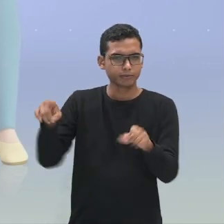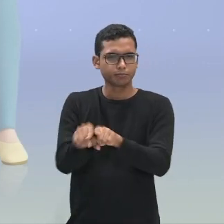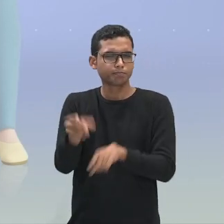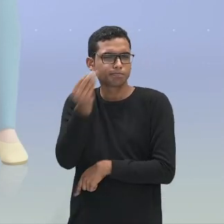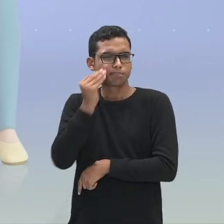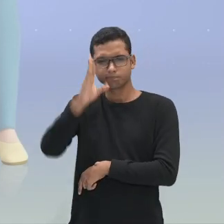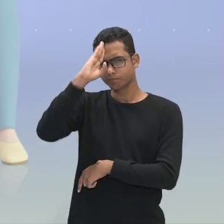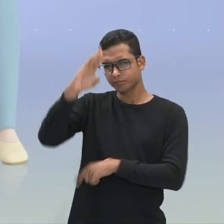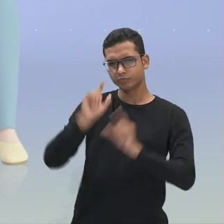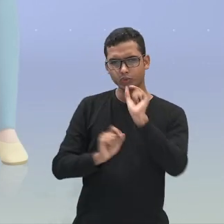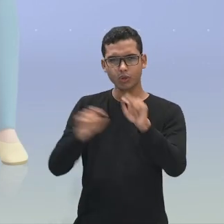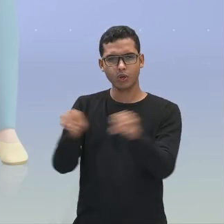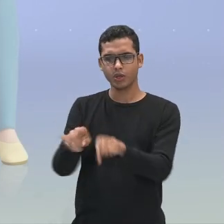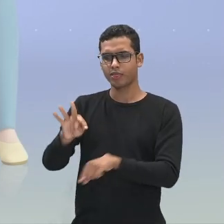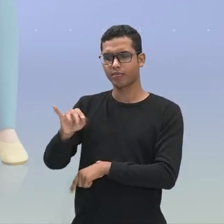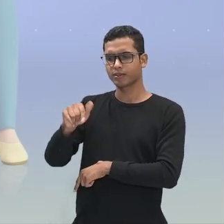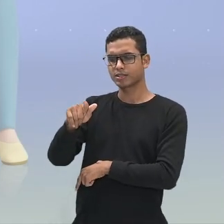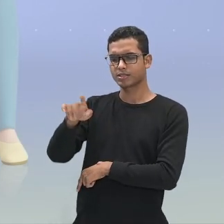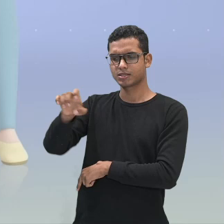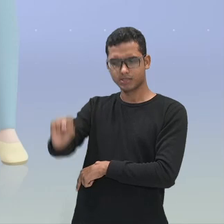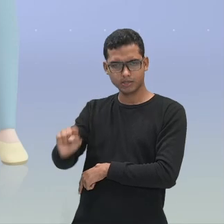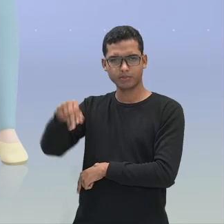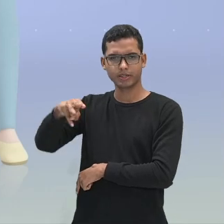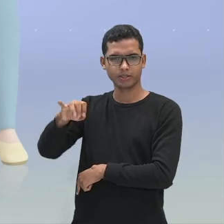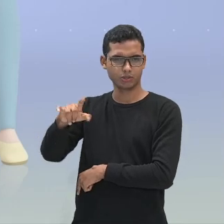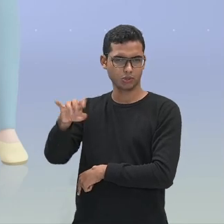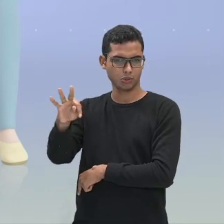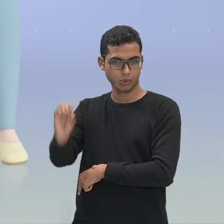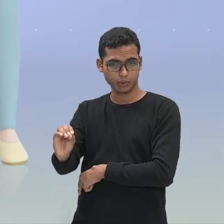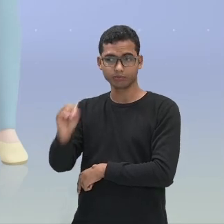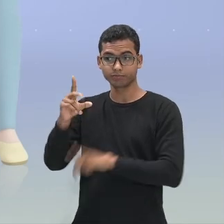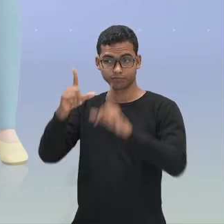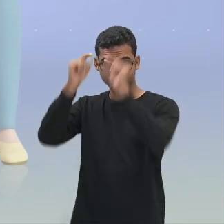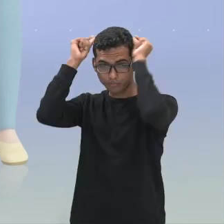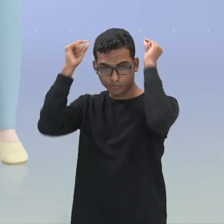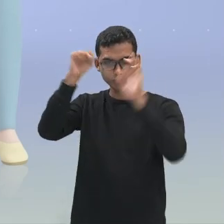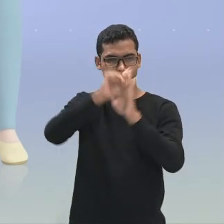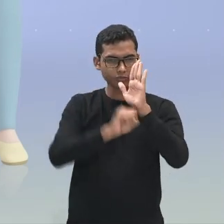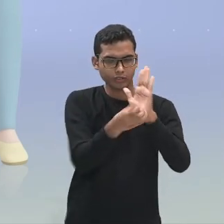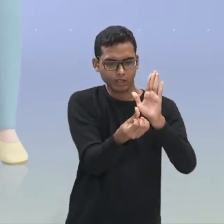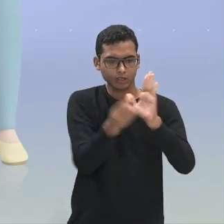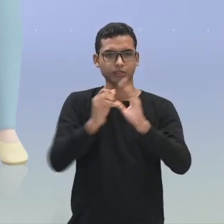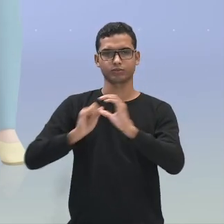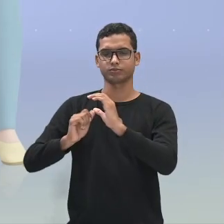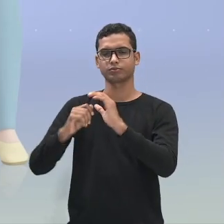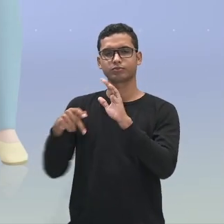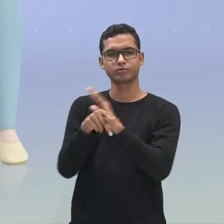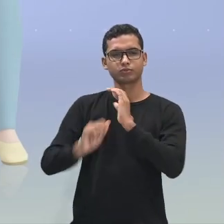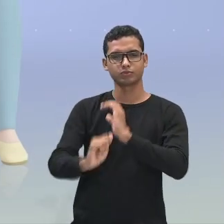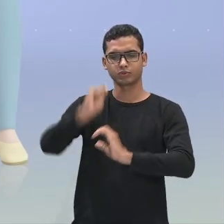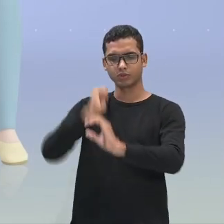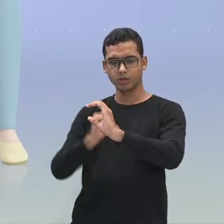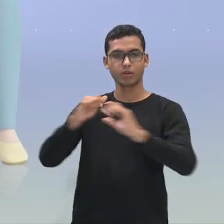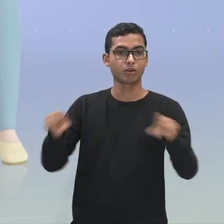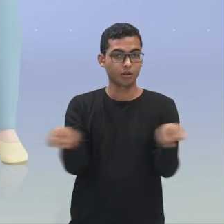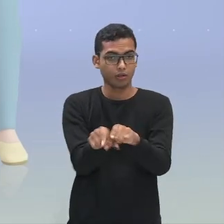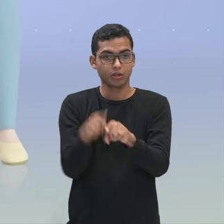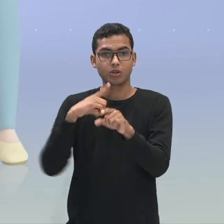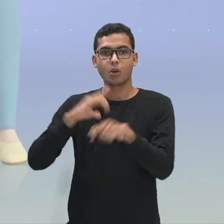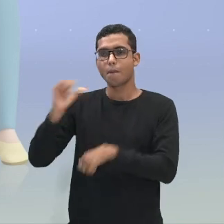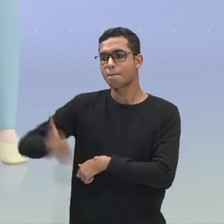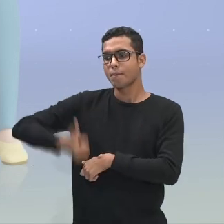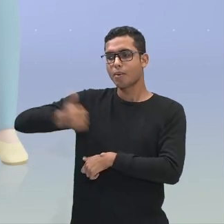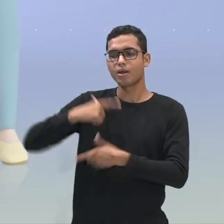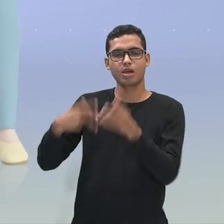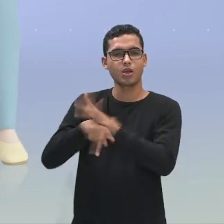observação inicial atribuída ao filósofo grego Tales de Mileto, século VI a.C. Os primeiros indícios relacionados